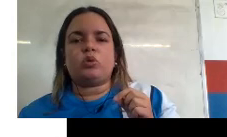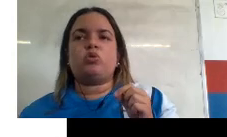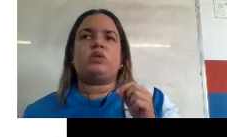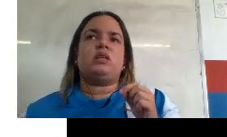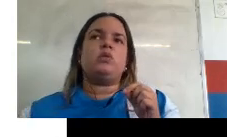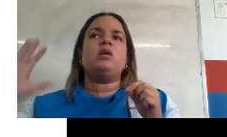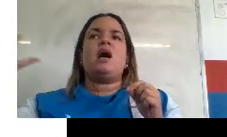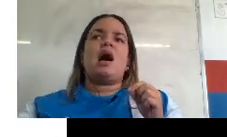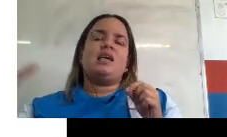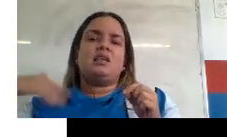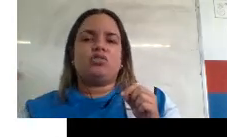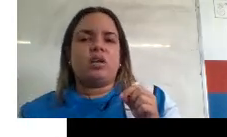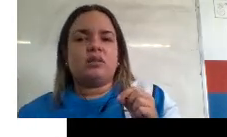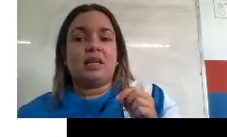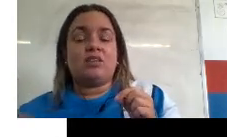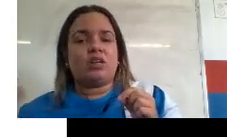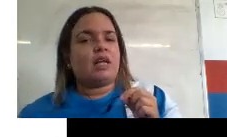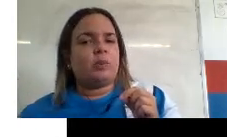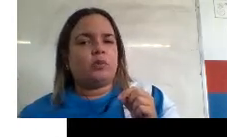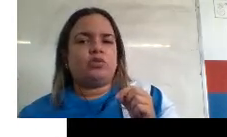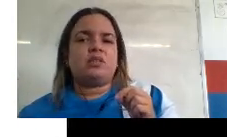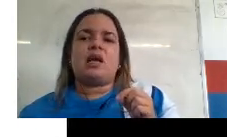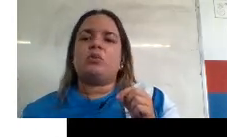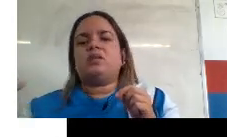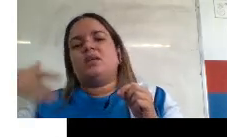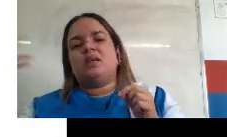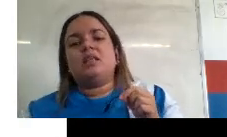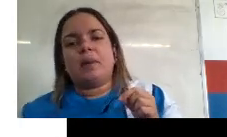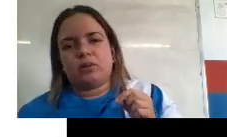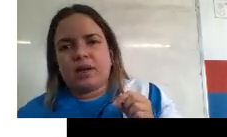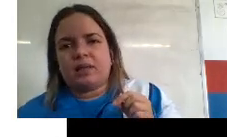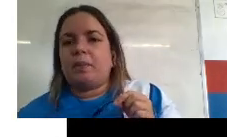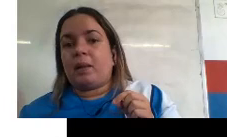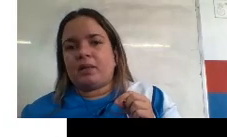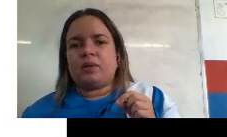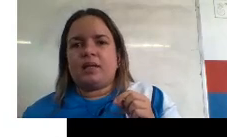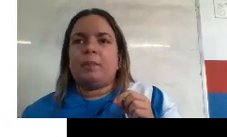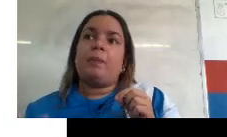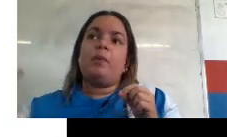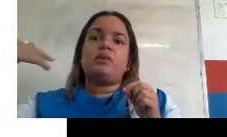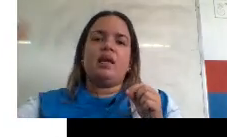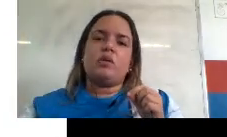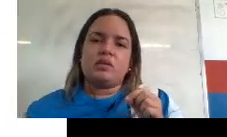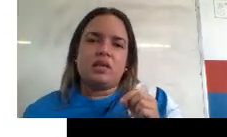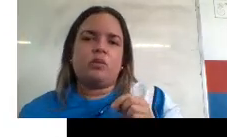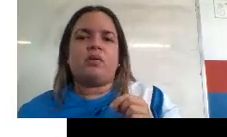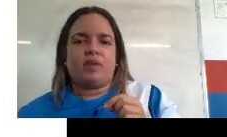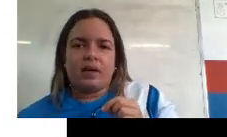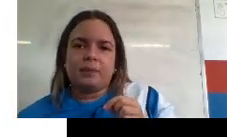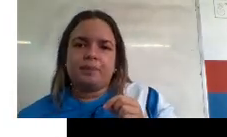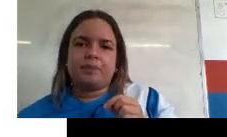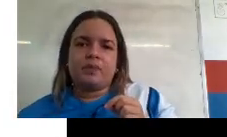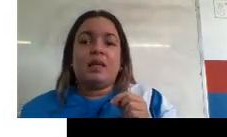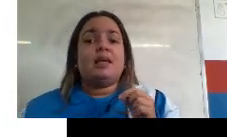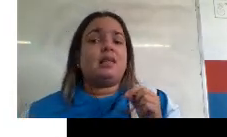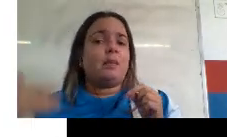marcar uma consulta, então ainda chegam, tem que chegar no posto de saúde de madrugada, pela madrugada, para poder conseguir uma